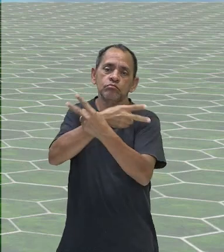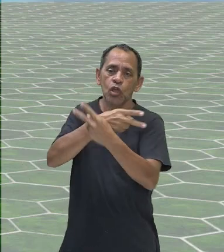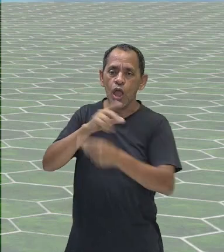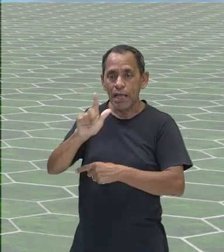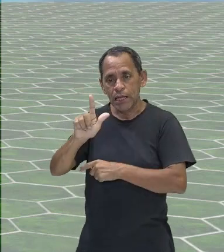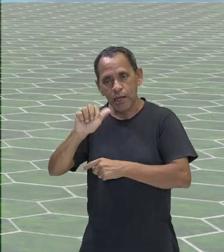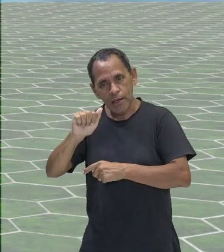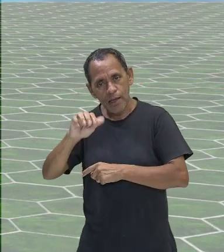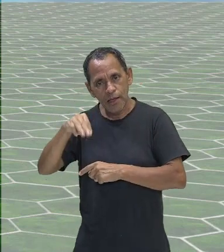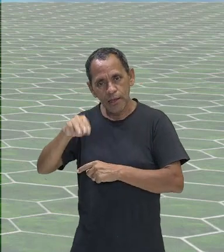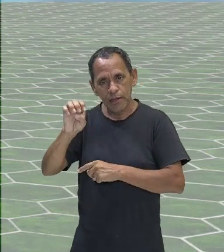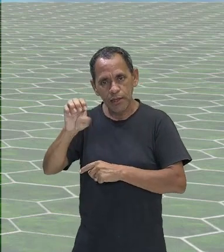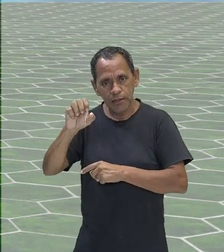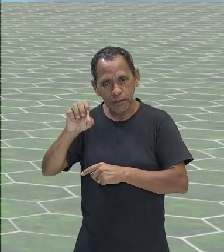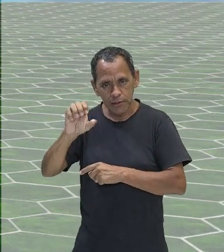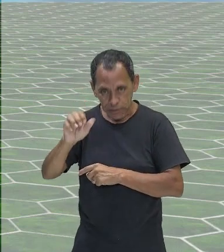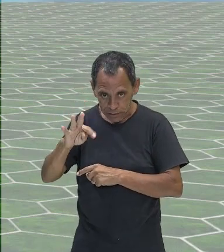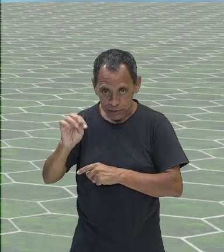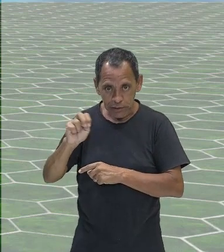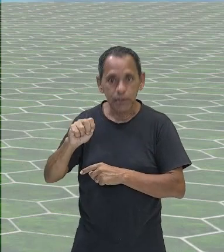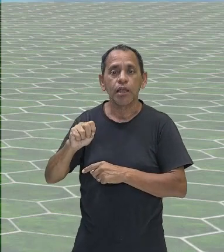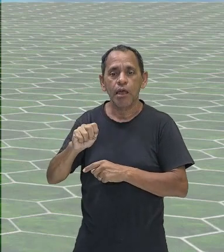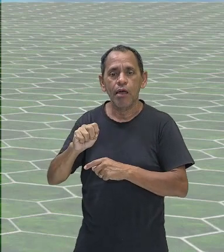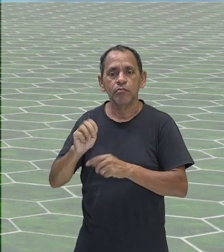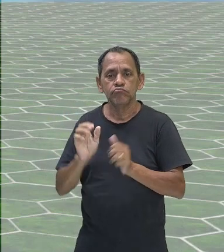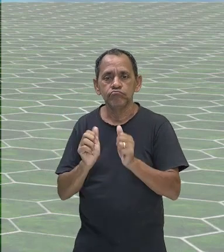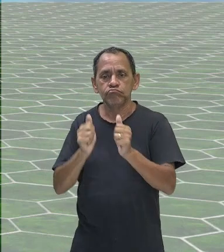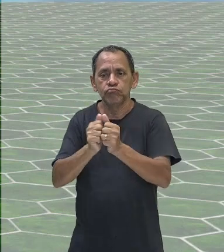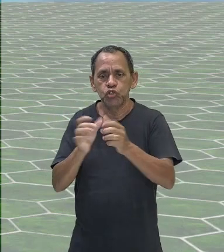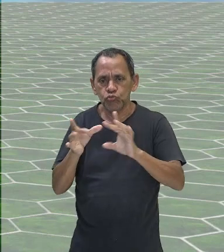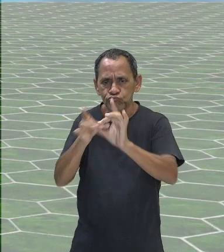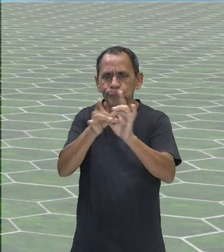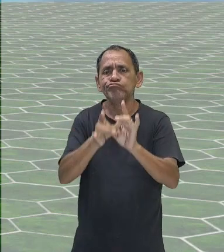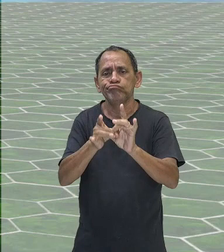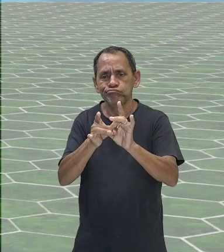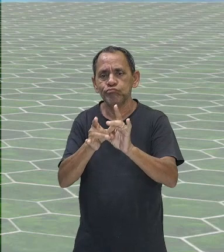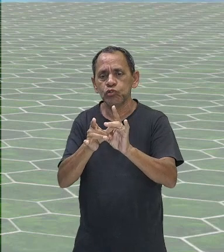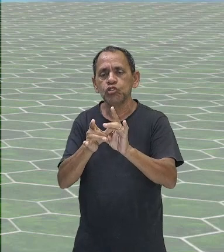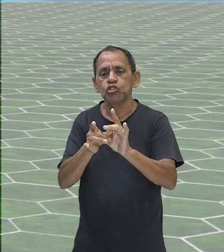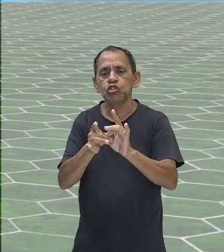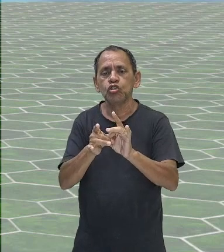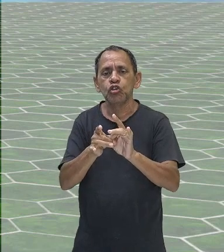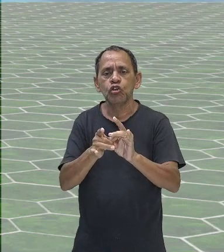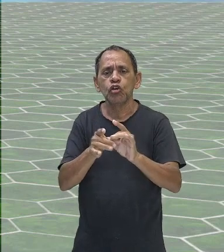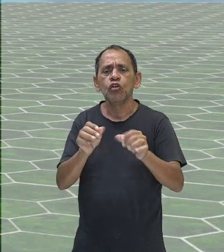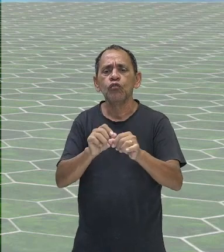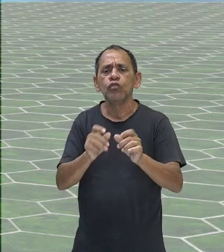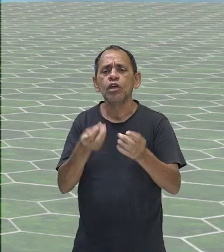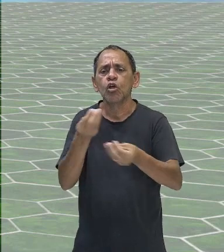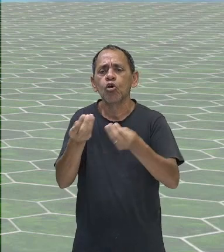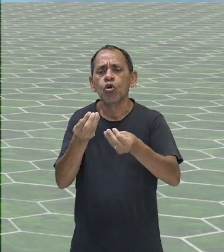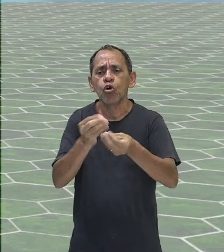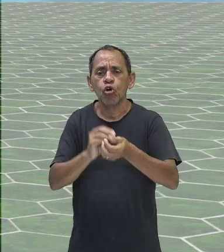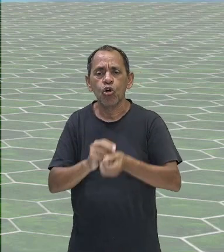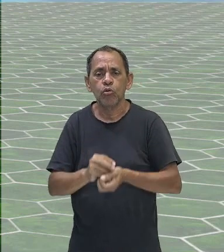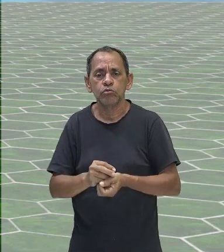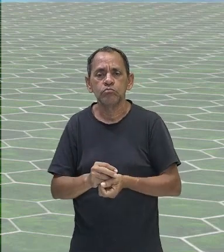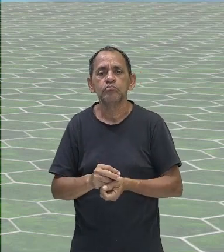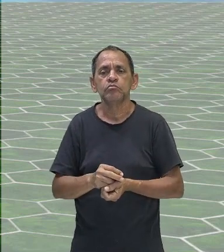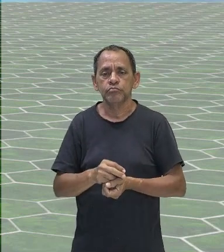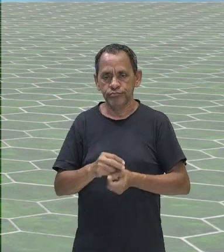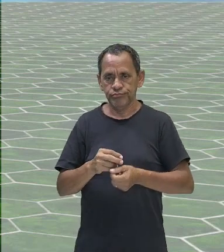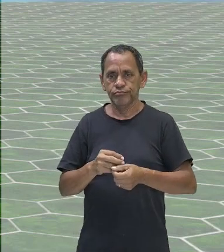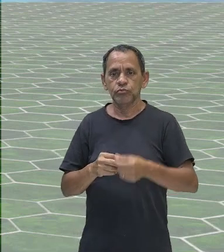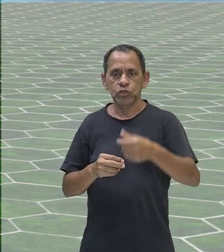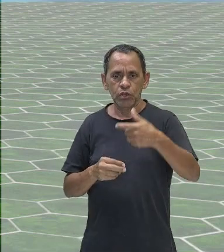uniram seu material genético, ele vai ficar 2 Ns, ou seja, com a somatória